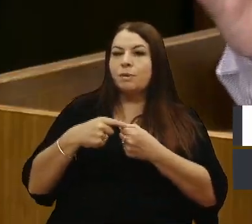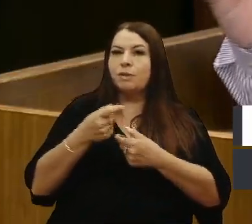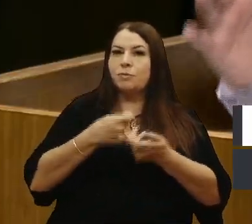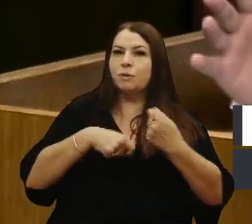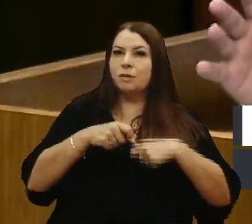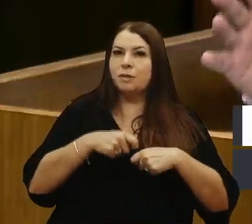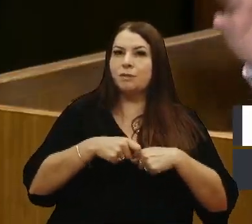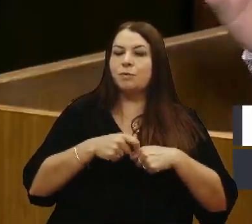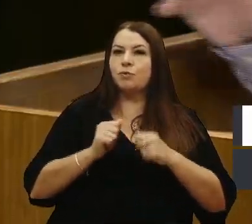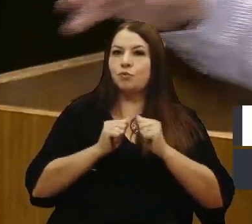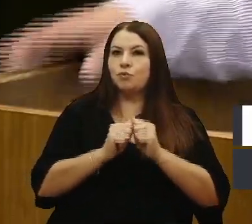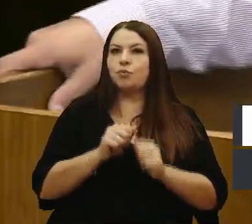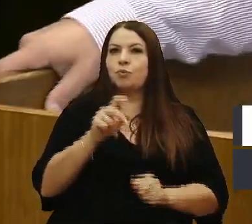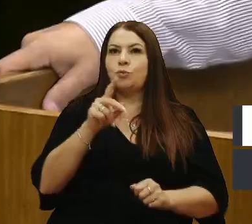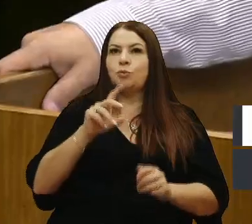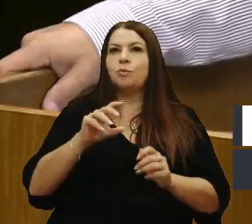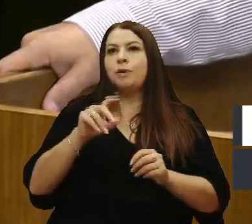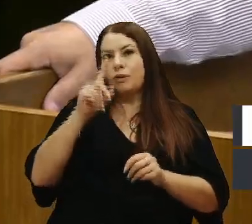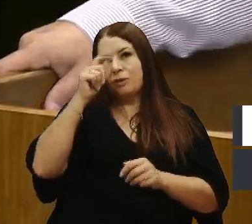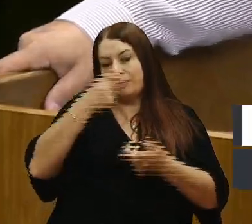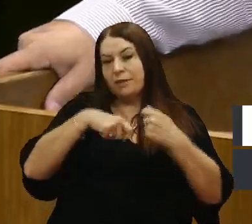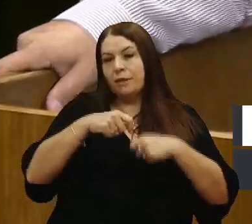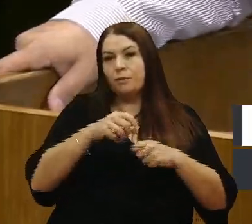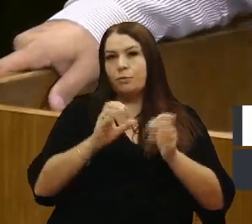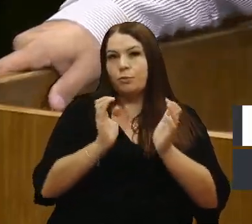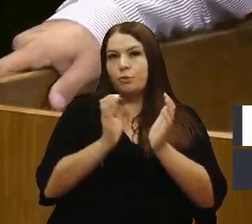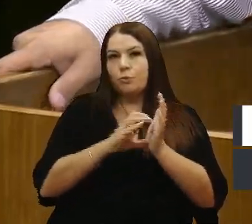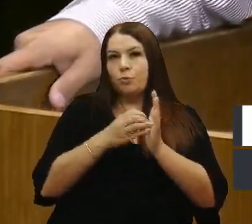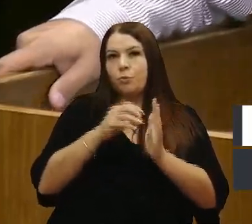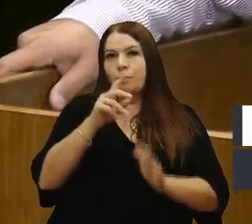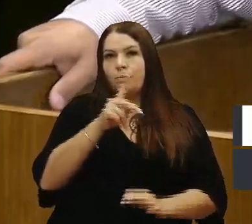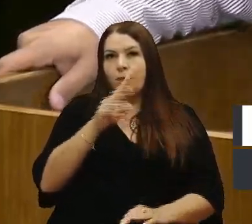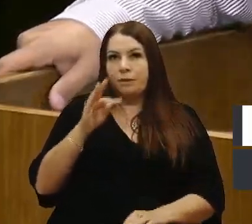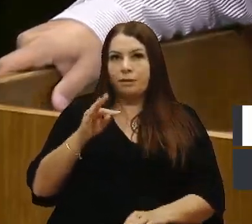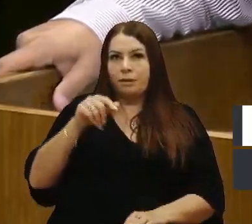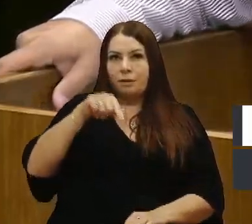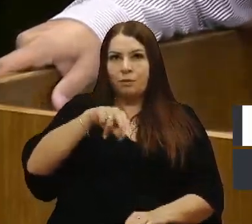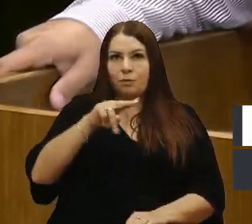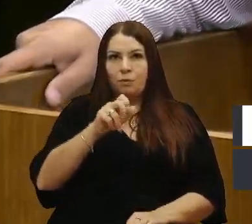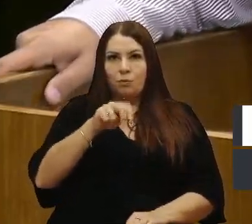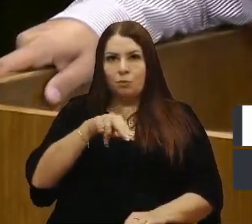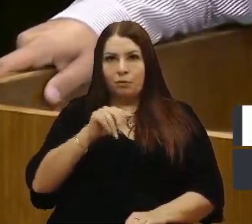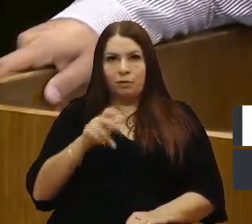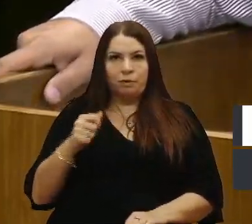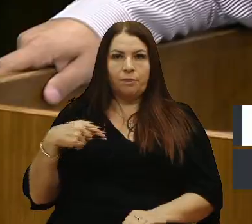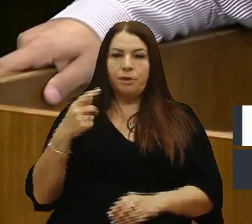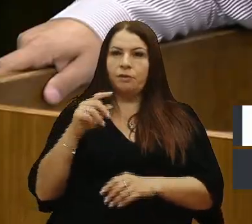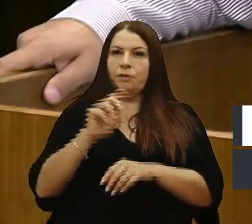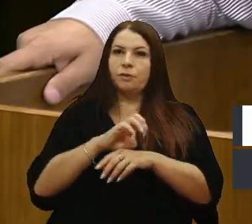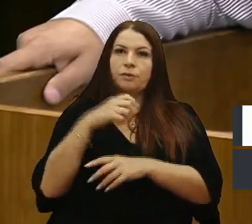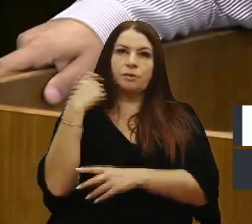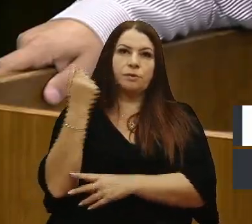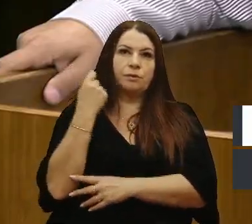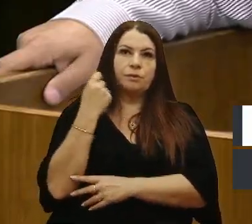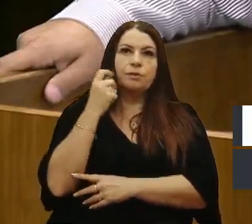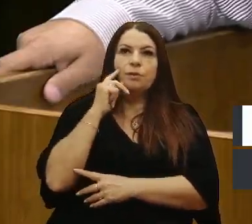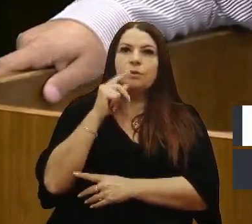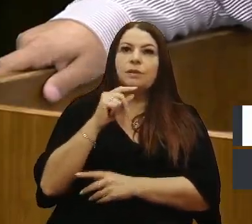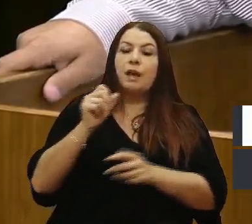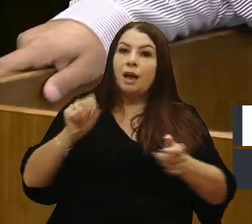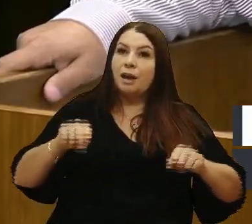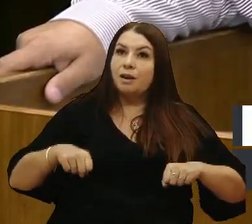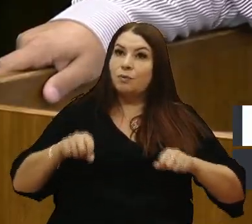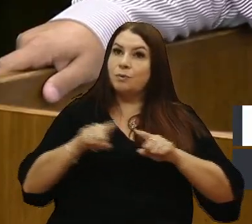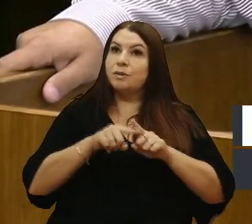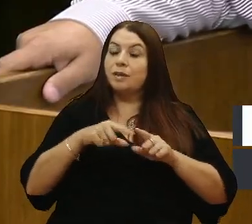por um companheiro do PT, o Quaquá. Mas aqui no Rio Grande do Sul, em Canoas, nós temos